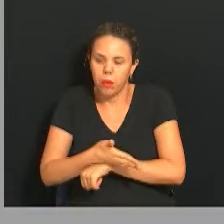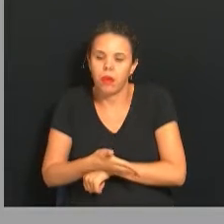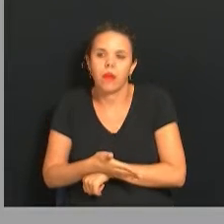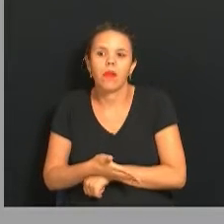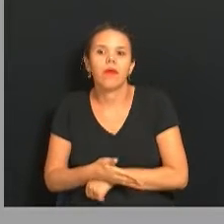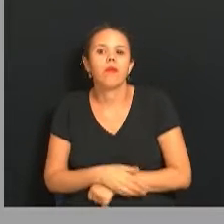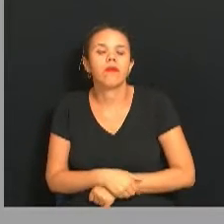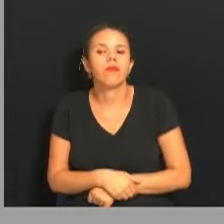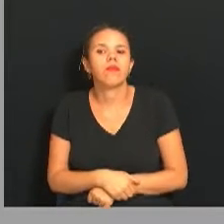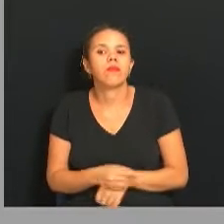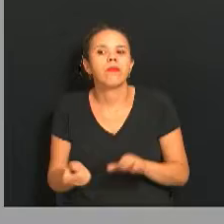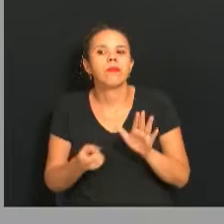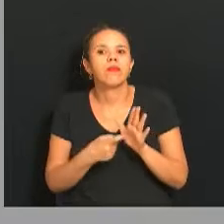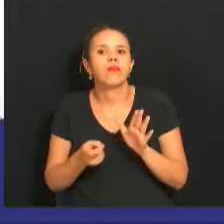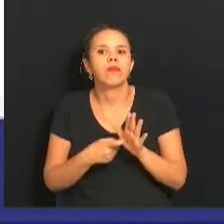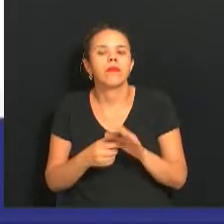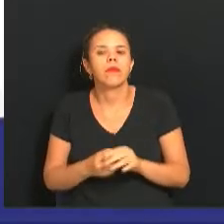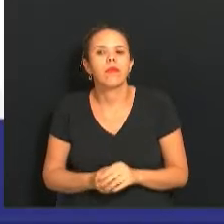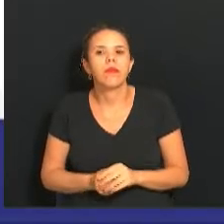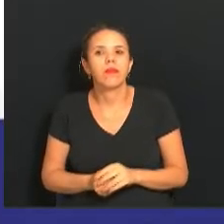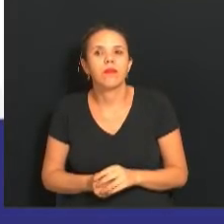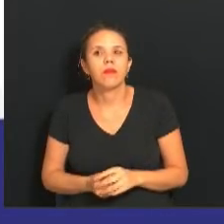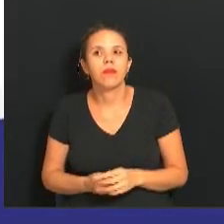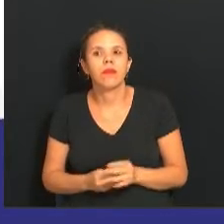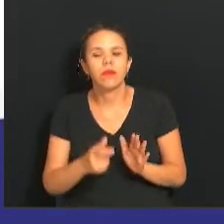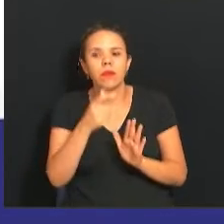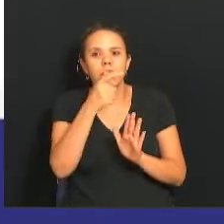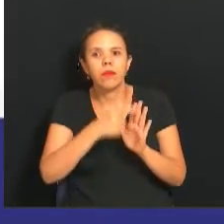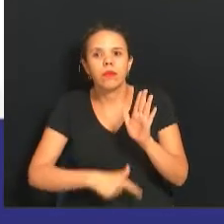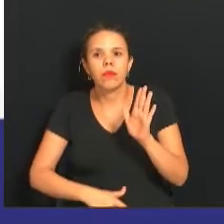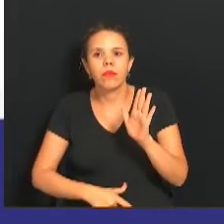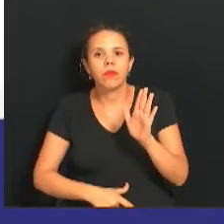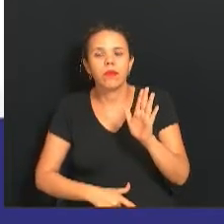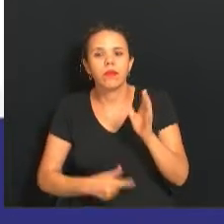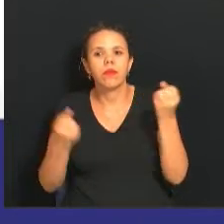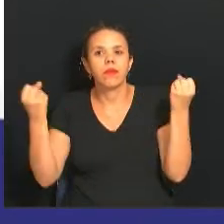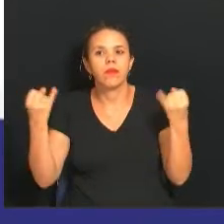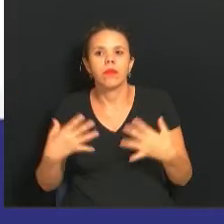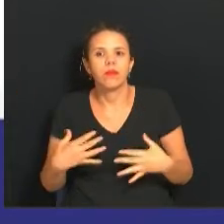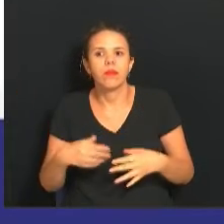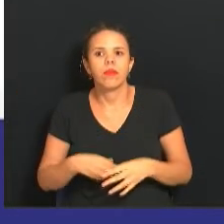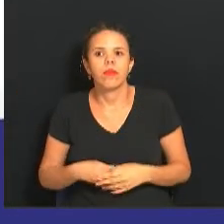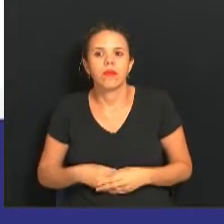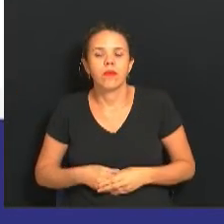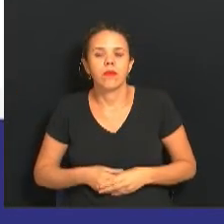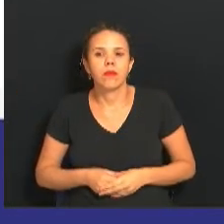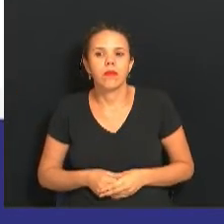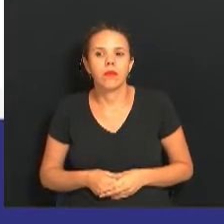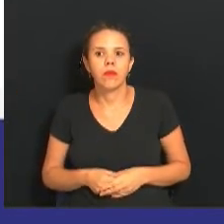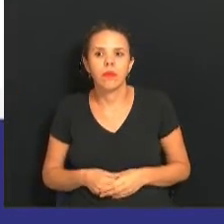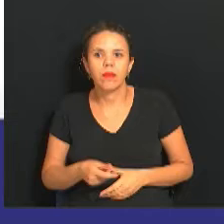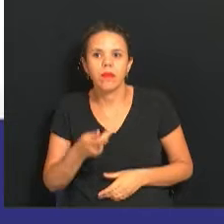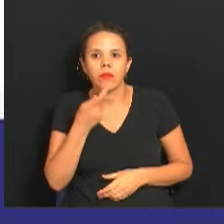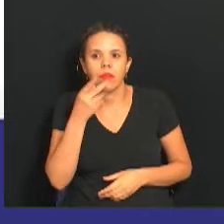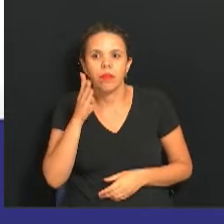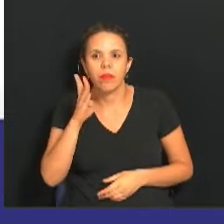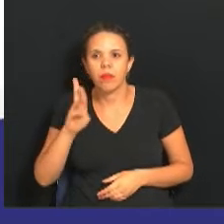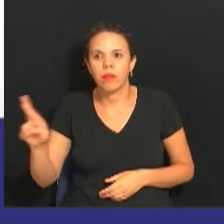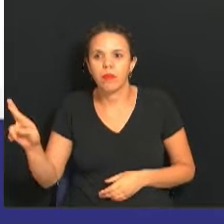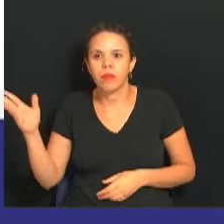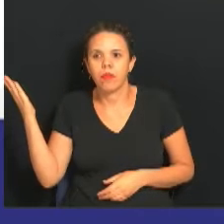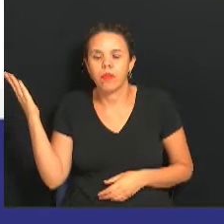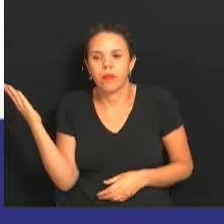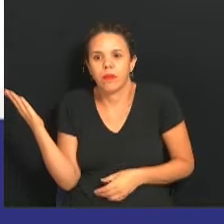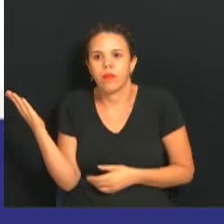ouvidoria. Clique no ícone e entrará na página com uma pequena explicação e o link para o Fala BR. Ao clicar,